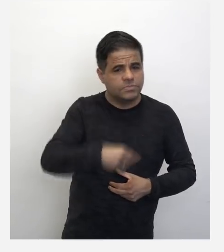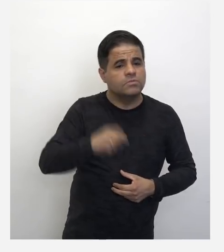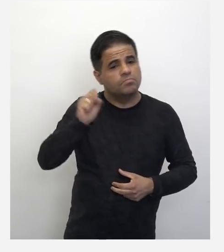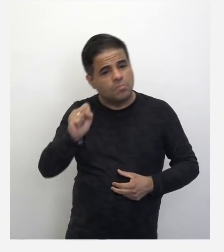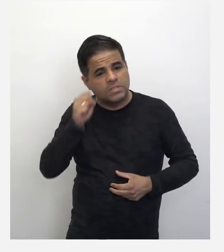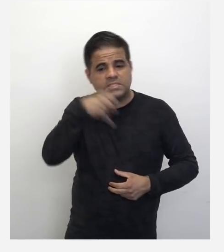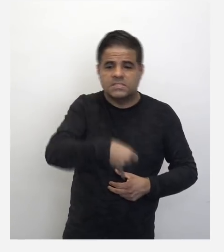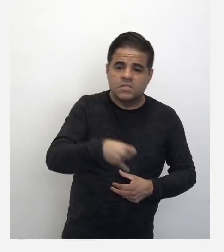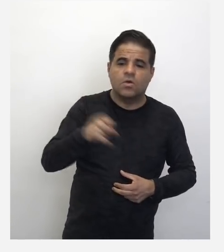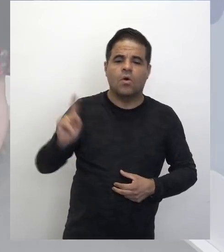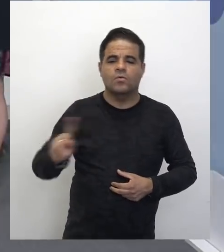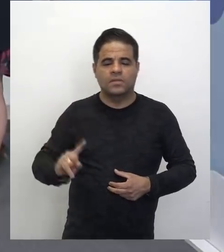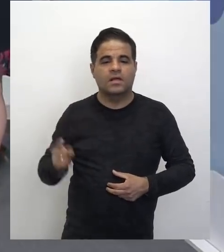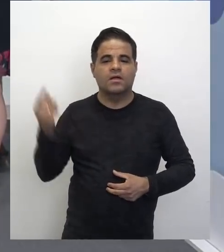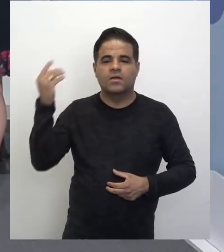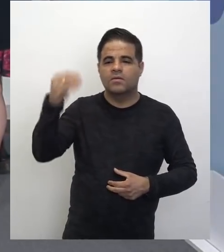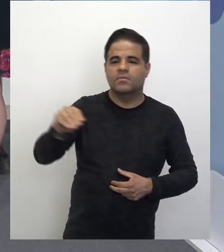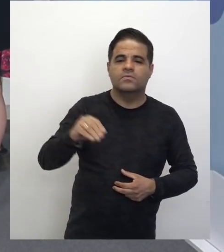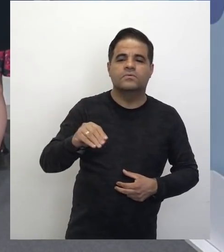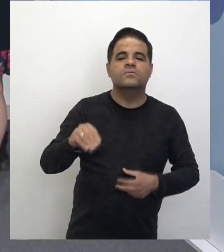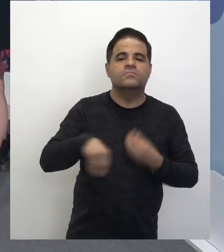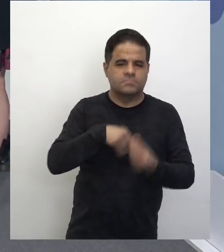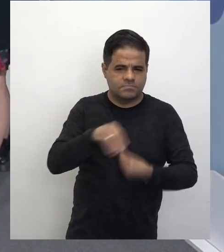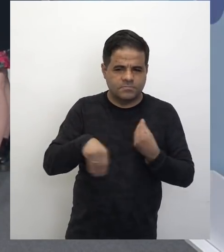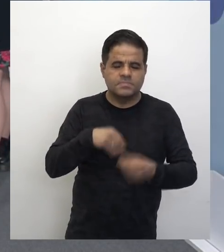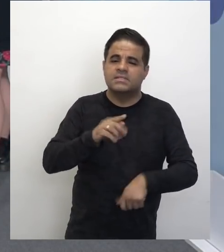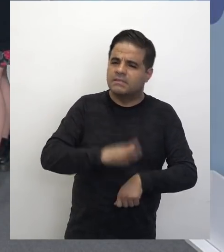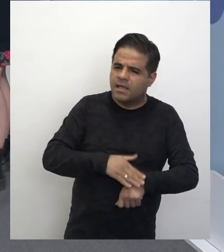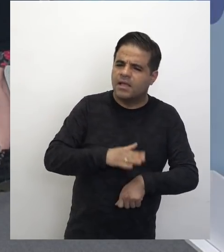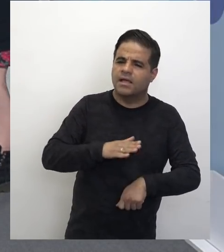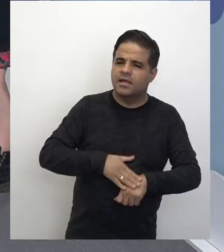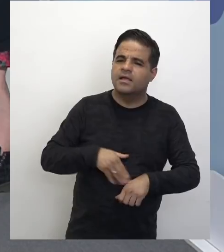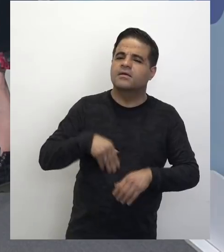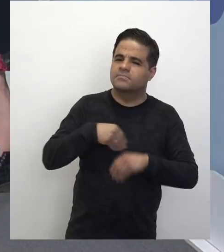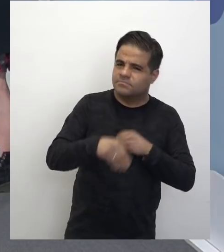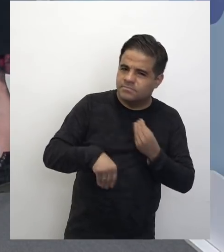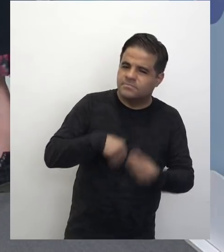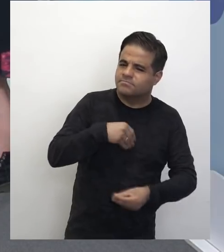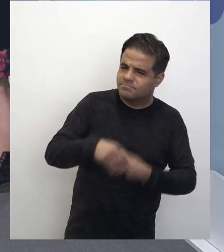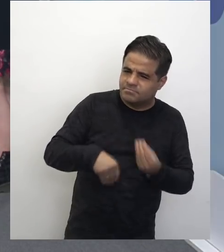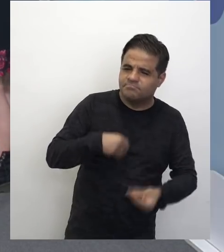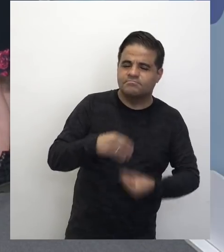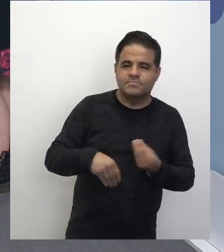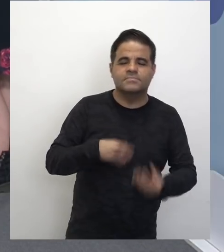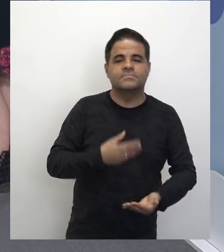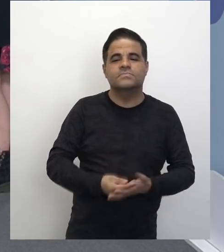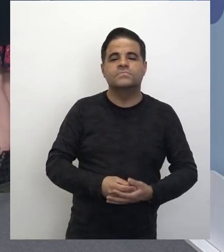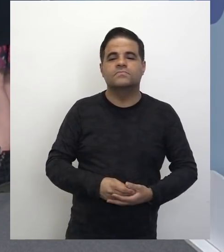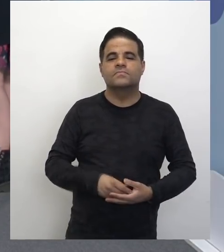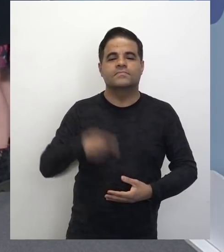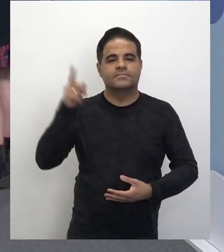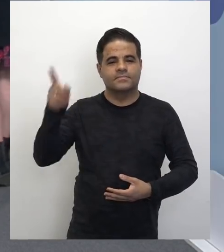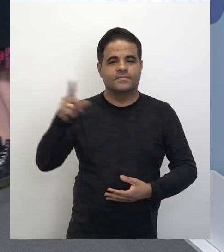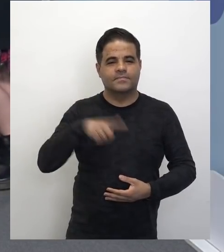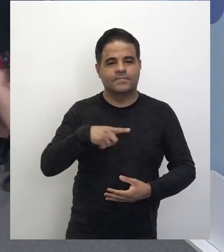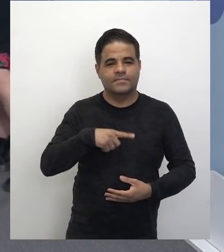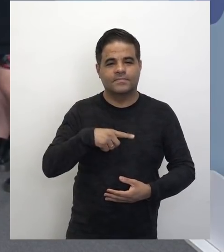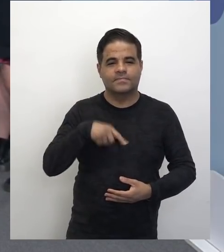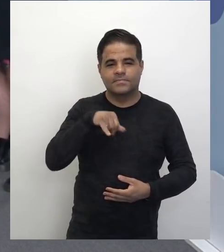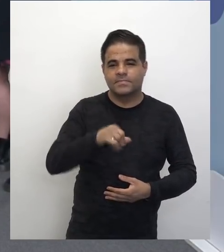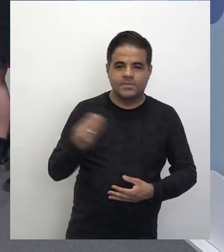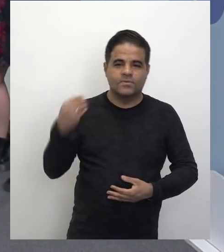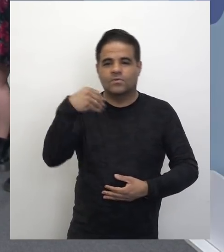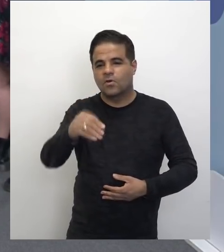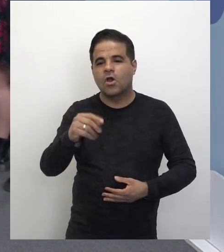um não. Ah, sim, eu deixei chiclas que chiclas. Passei meu tempo fazendo isso aqui, tinha que deixar chiclas que chiclas. E aí aqui, se você, por exemplo, colocar